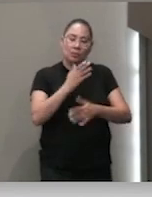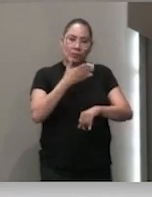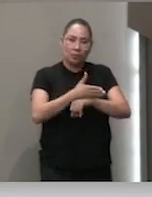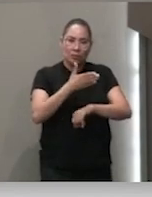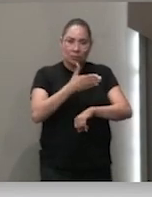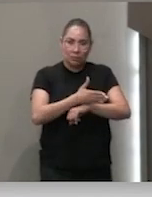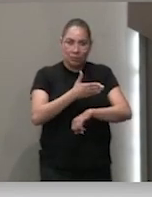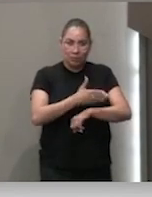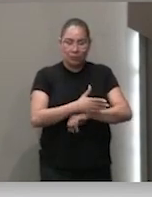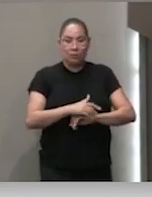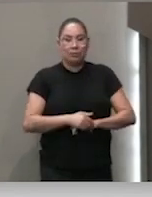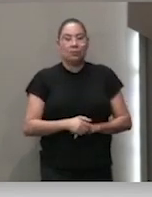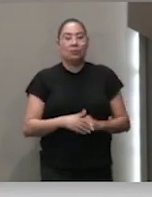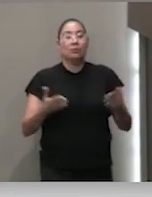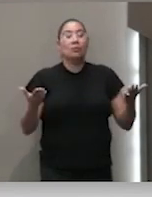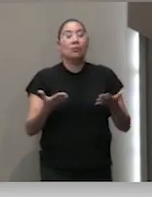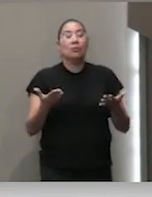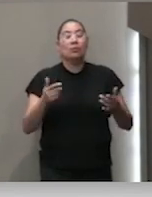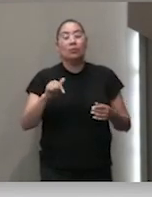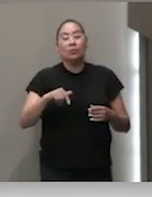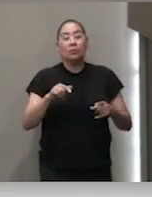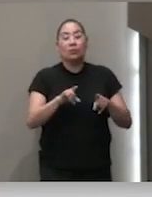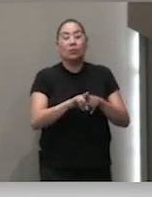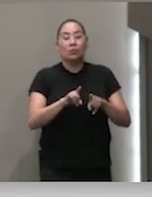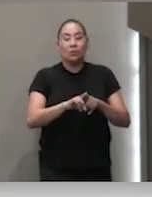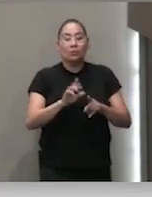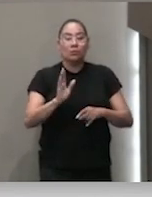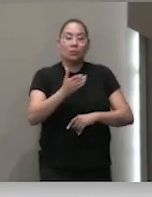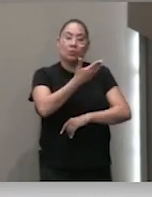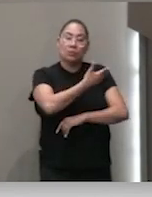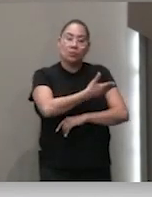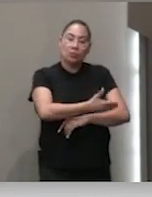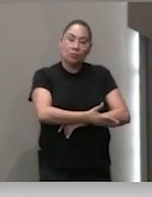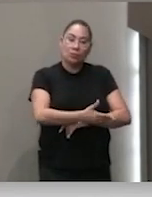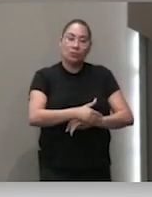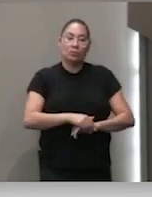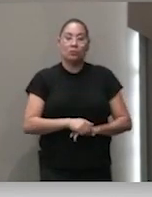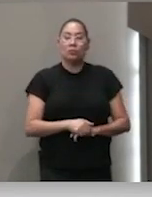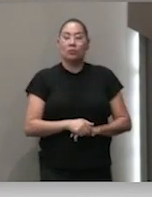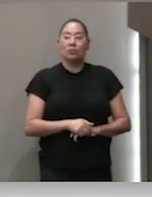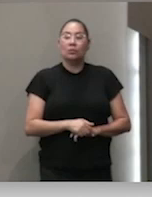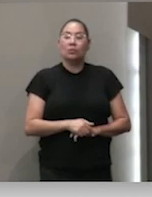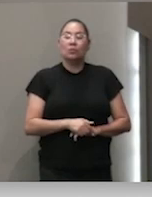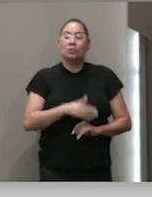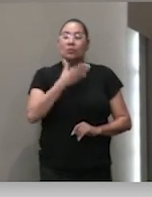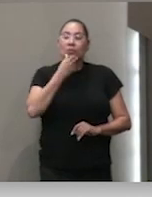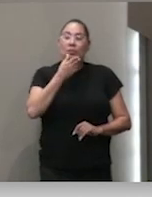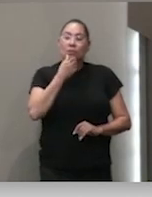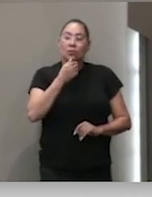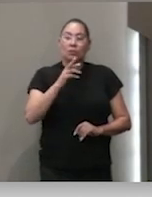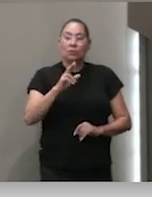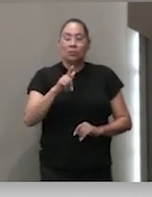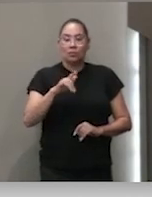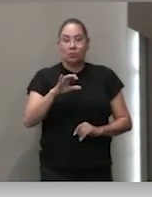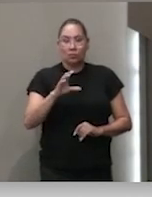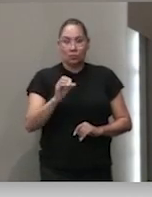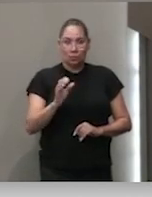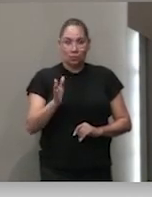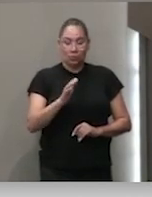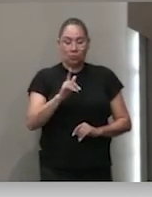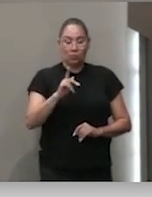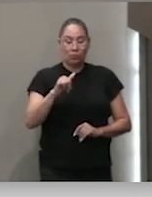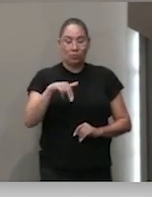participativa. Hoje aqui na sessão, como de costume, nosso querido amigo Ari Machado, da Rádio Planalto, sempre acompanhando as nossas